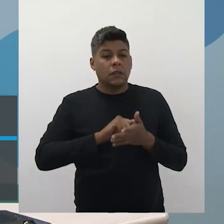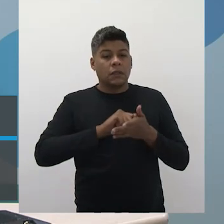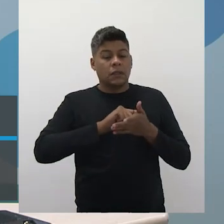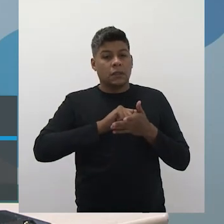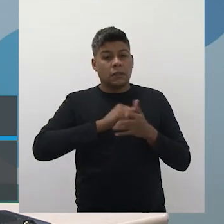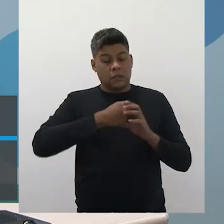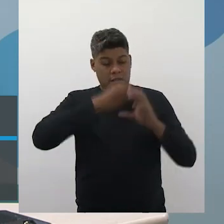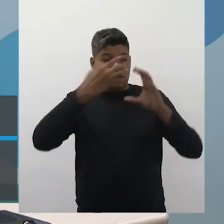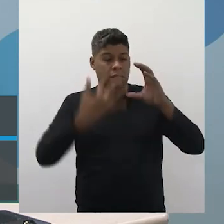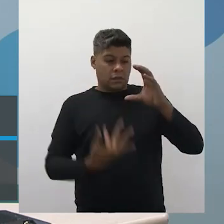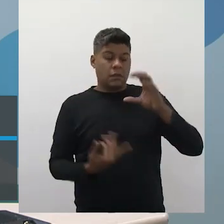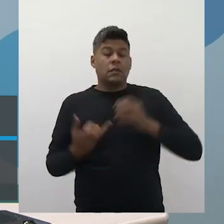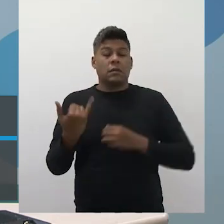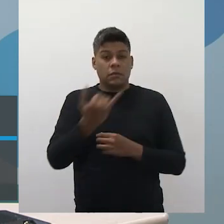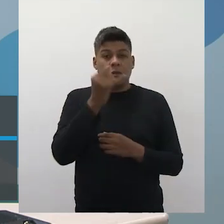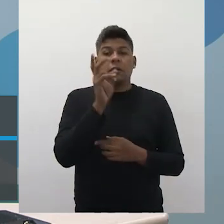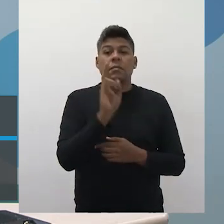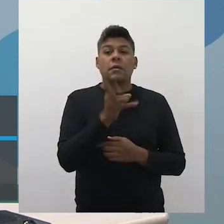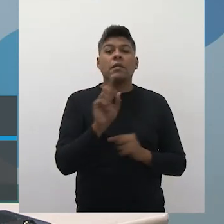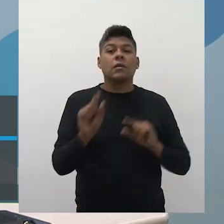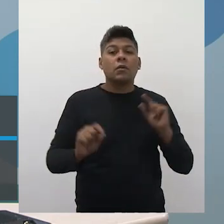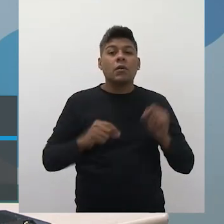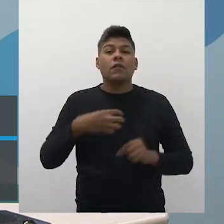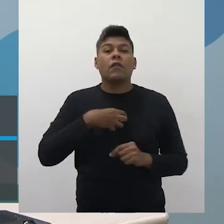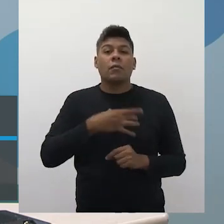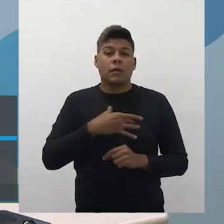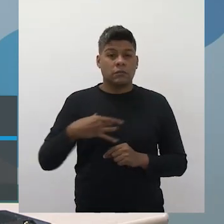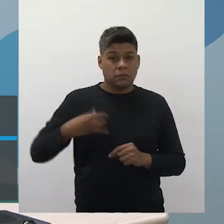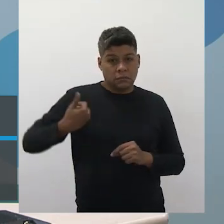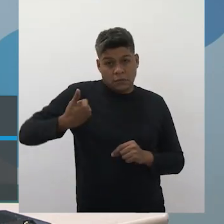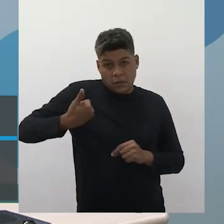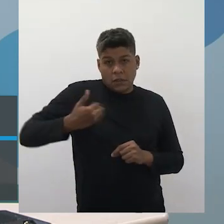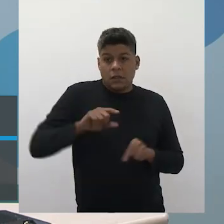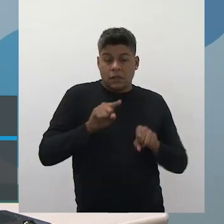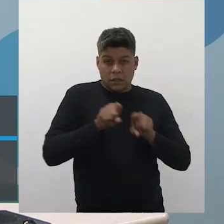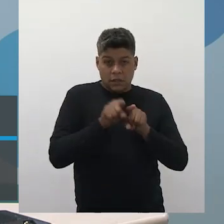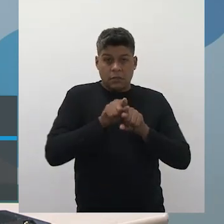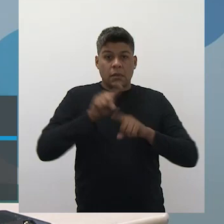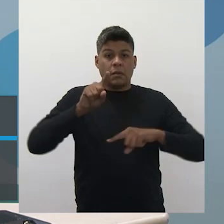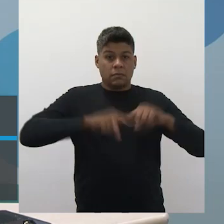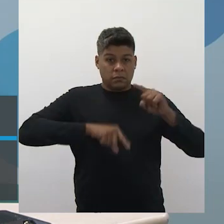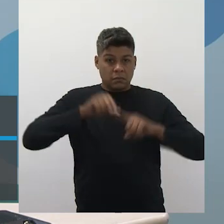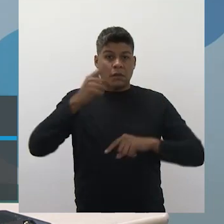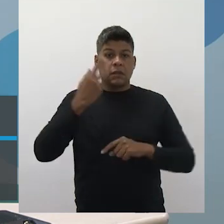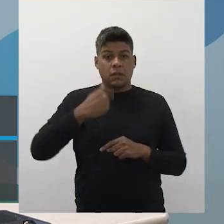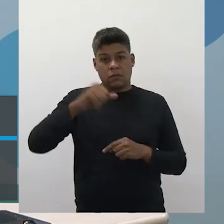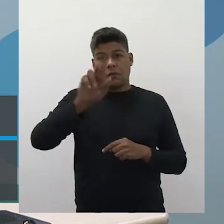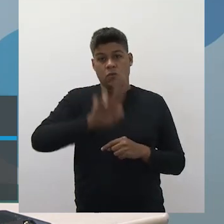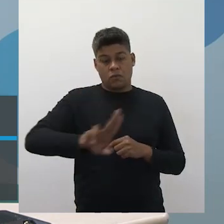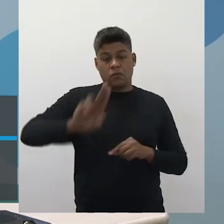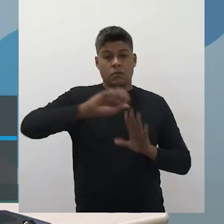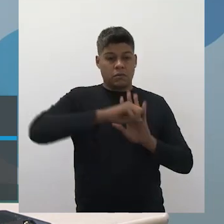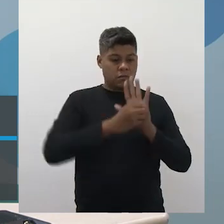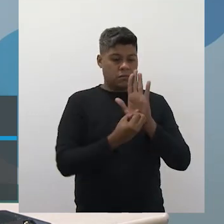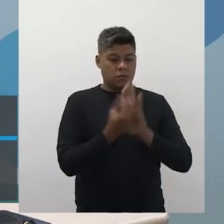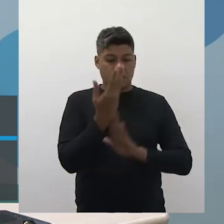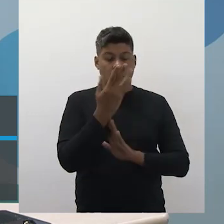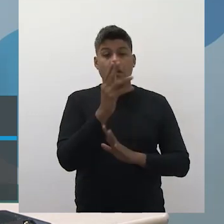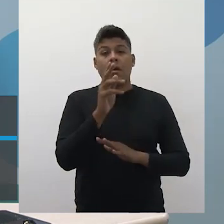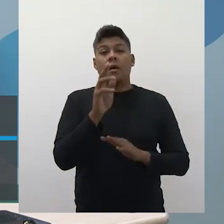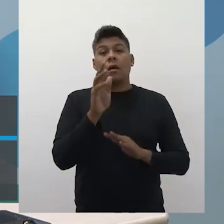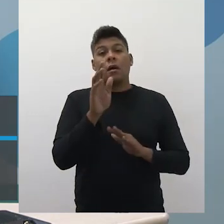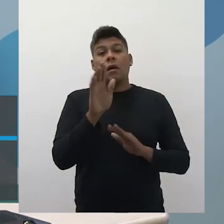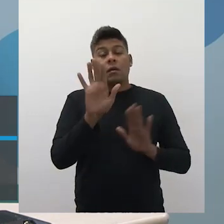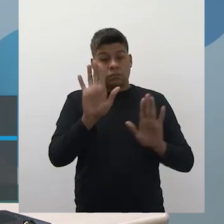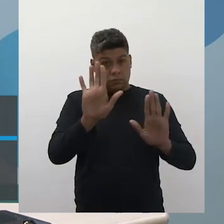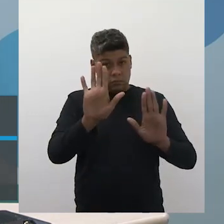para manter assim de forma saudável e também os recursos naturais que utilizamos de forma sustentável, proporcionando cuidado